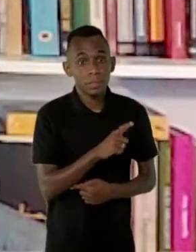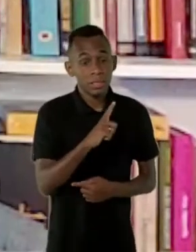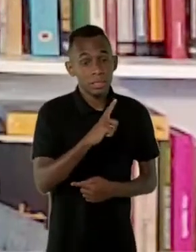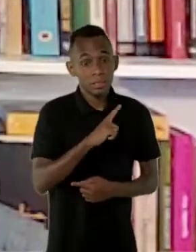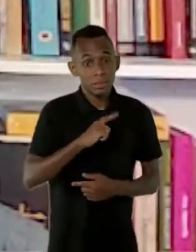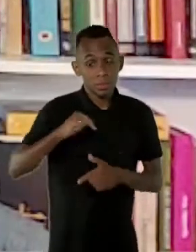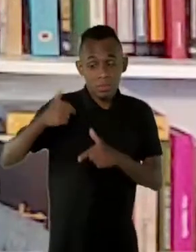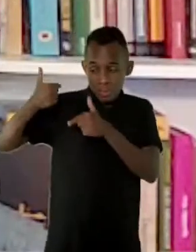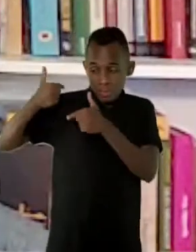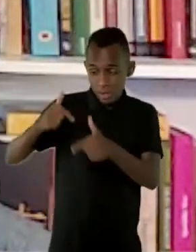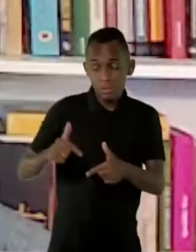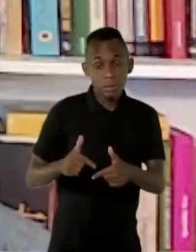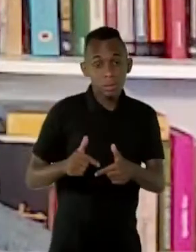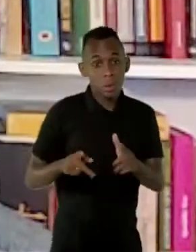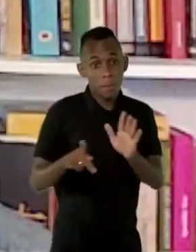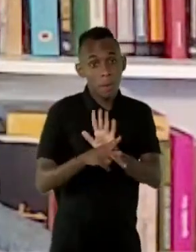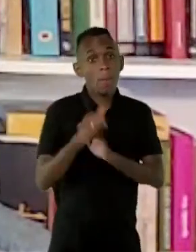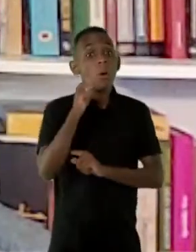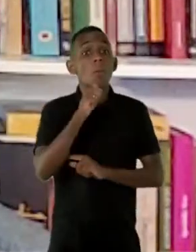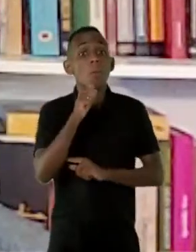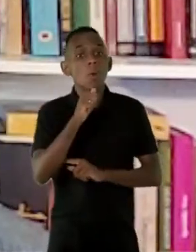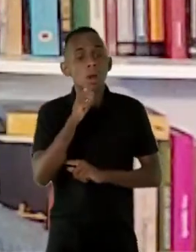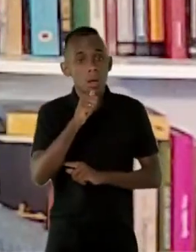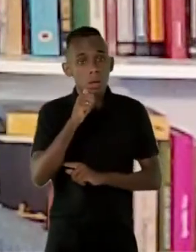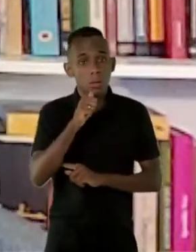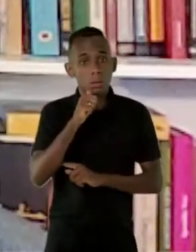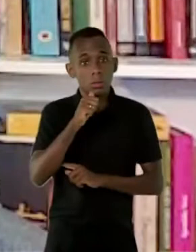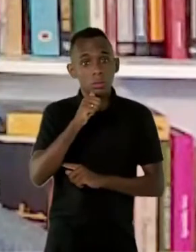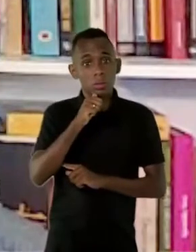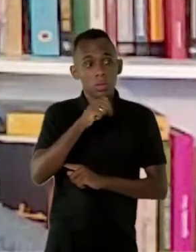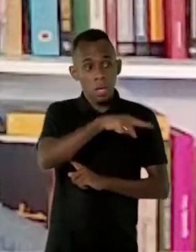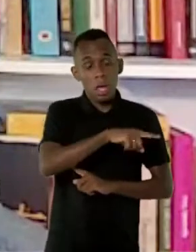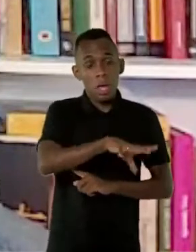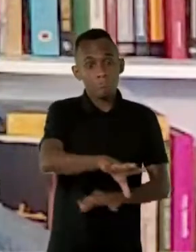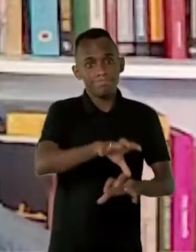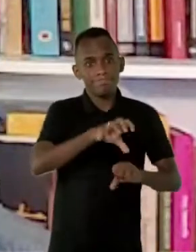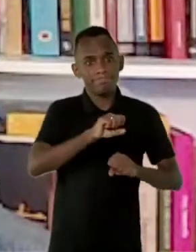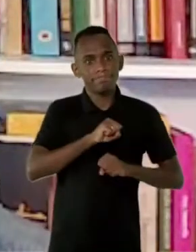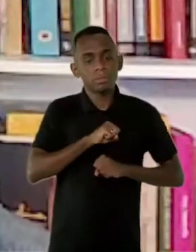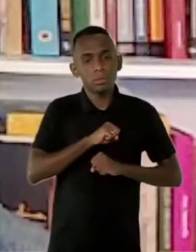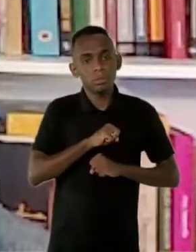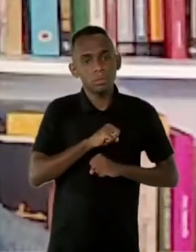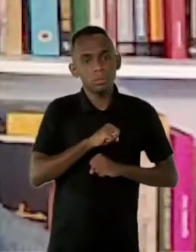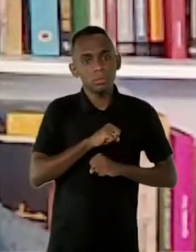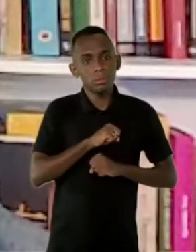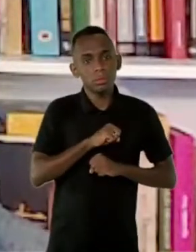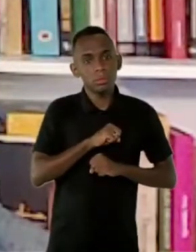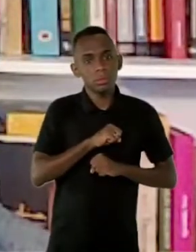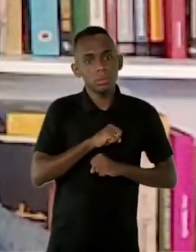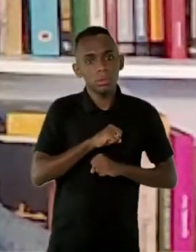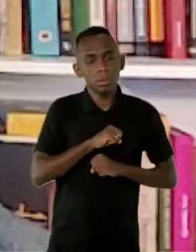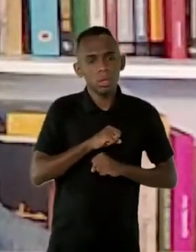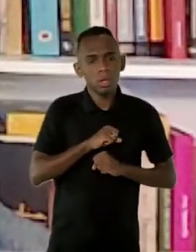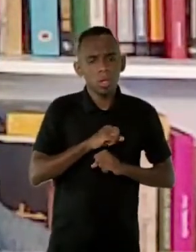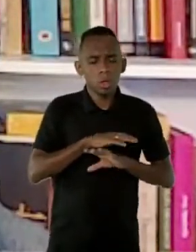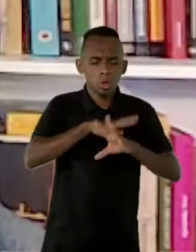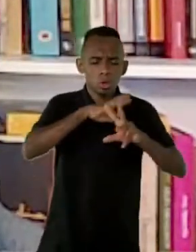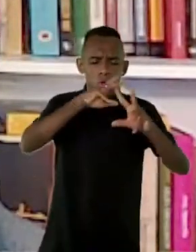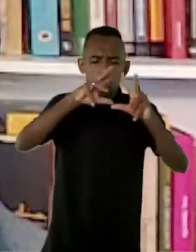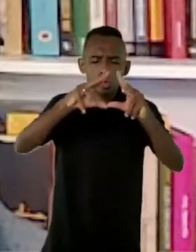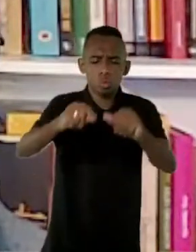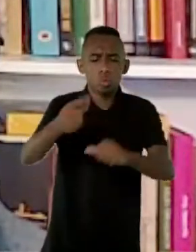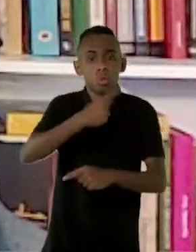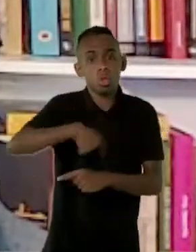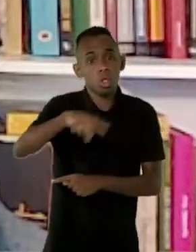tradição de mulheres, né? A Carolina herdou tudo que a gente podia imaginar